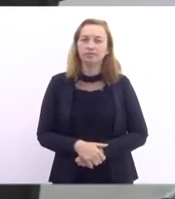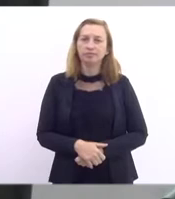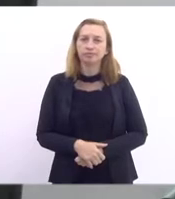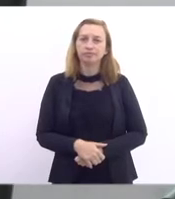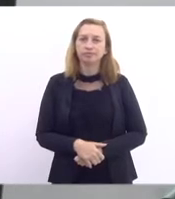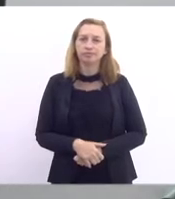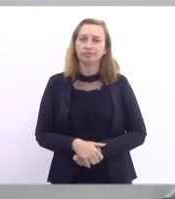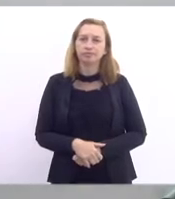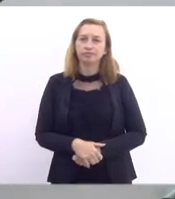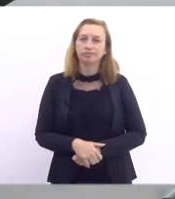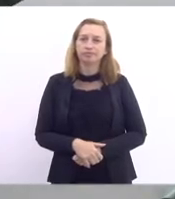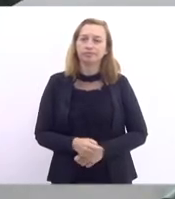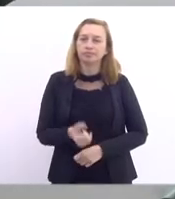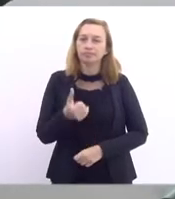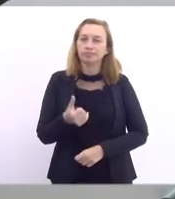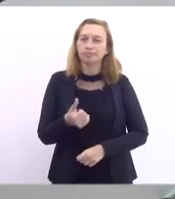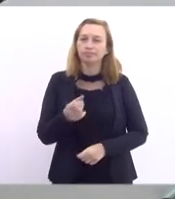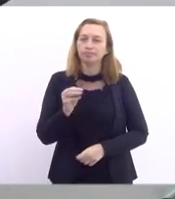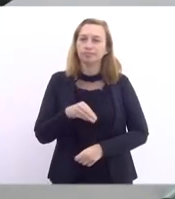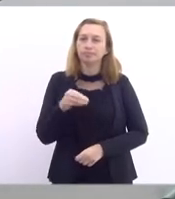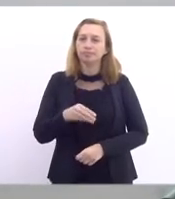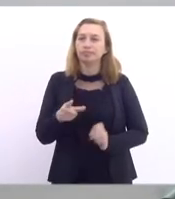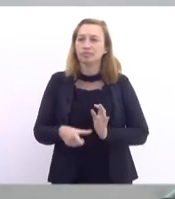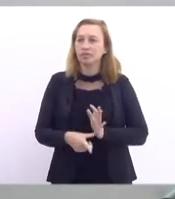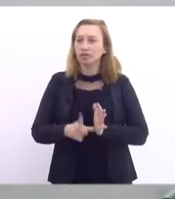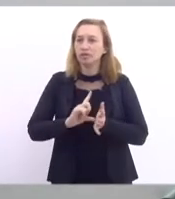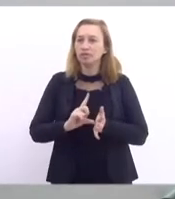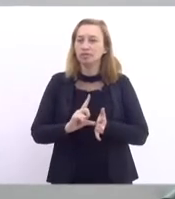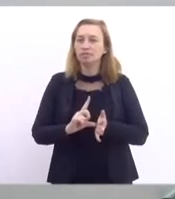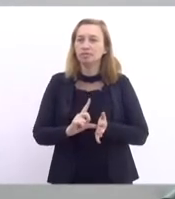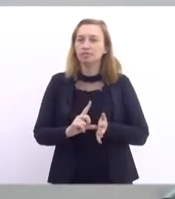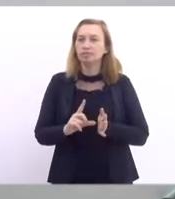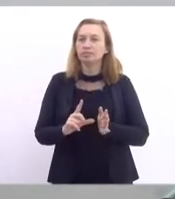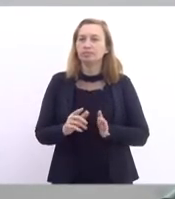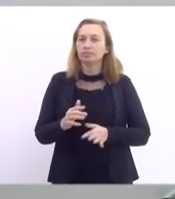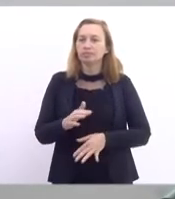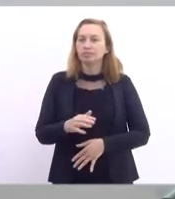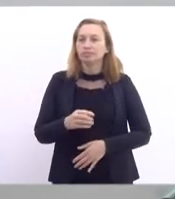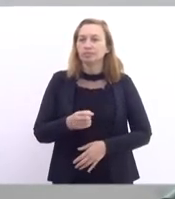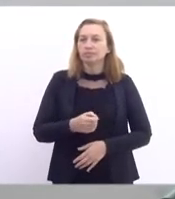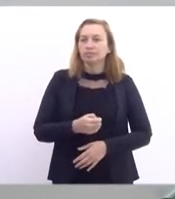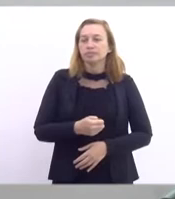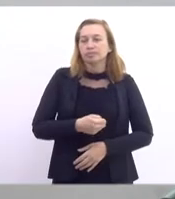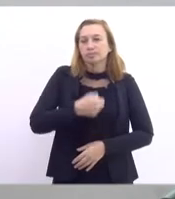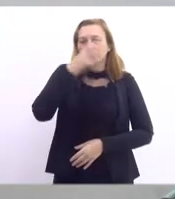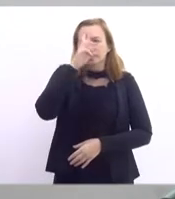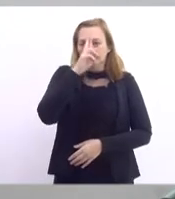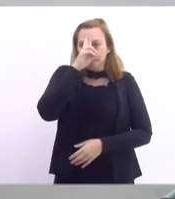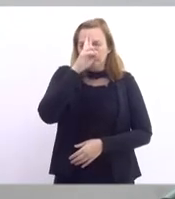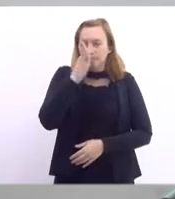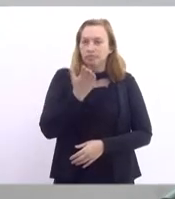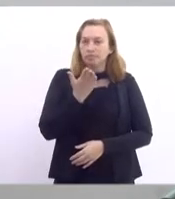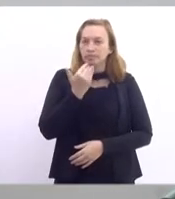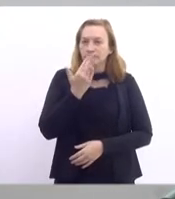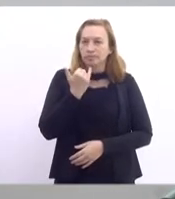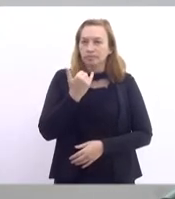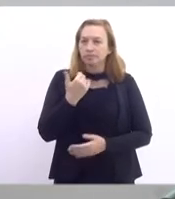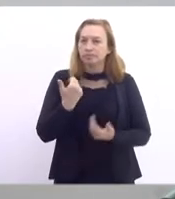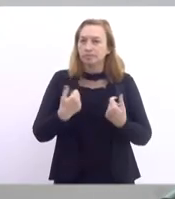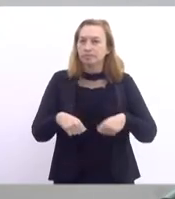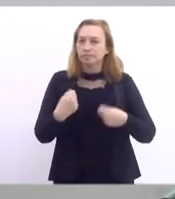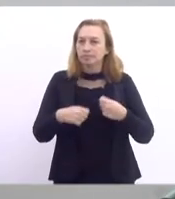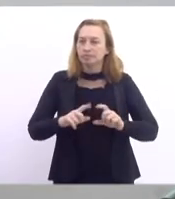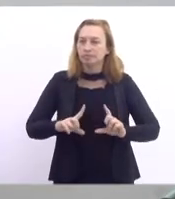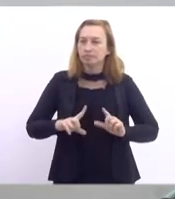Uns poucos minutos os antes de meio-dia visto que deitar que tá uns